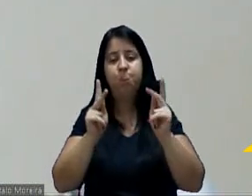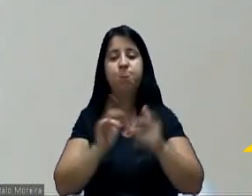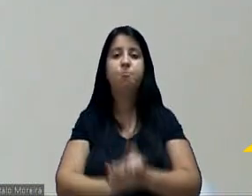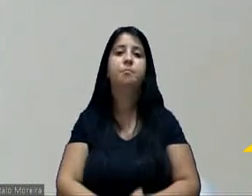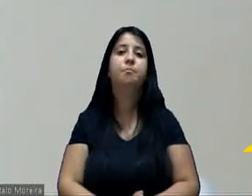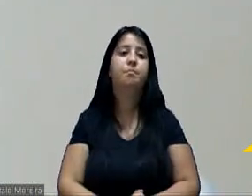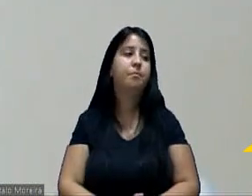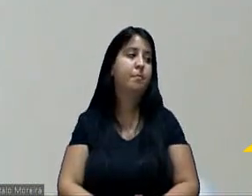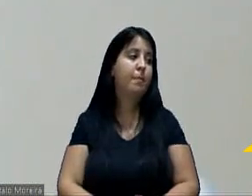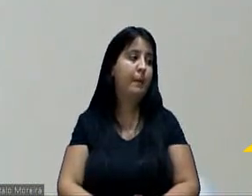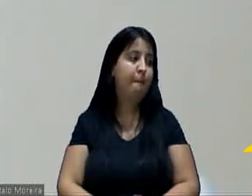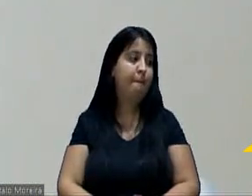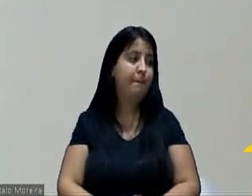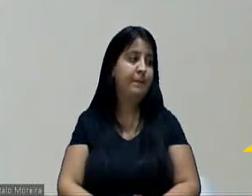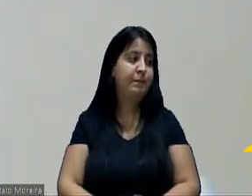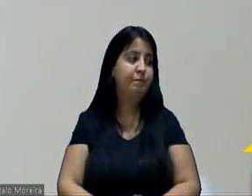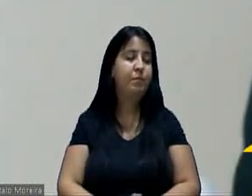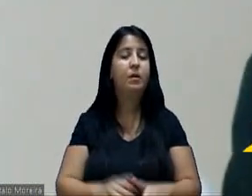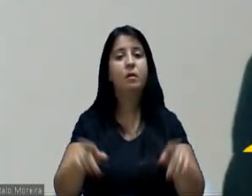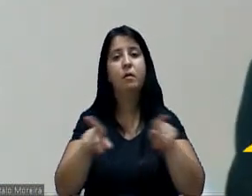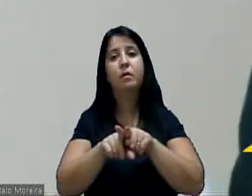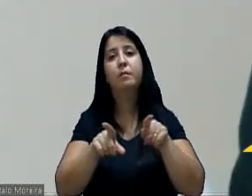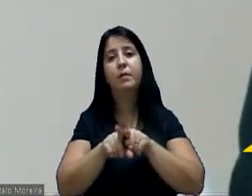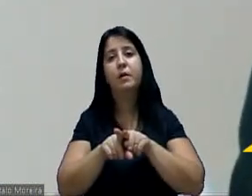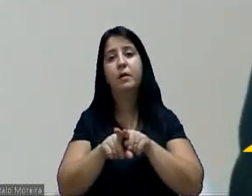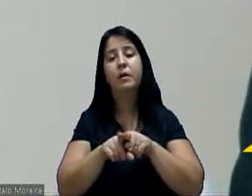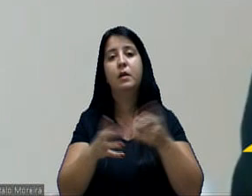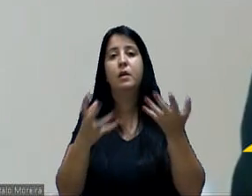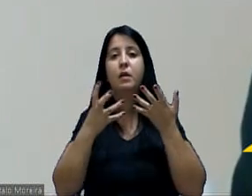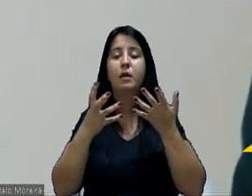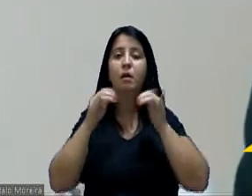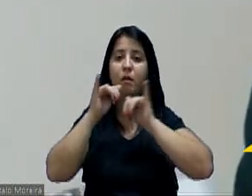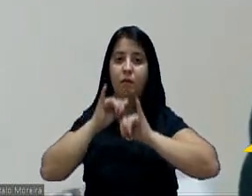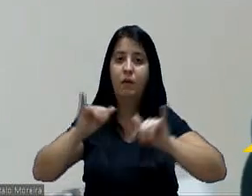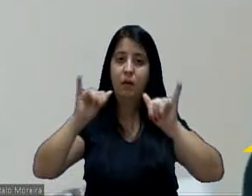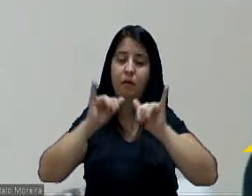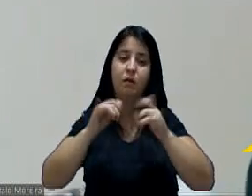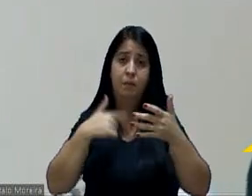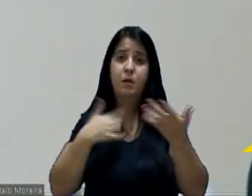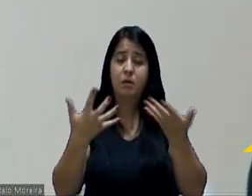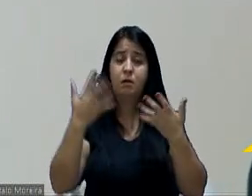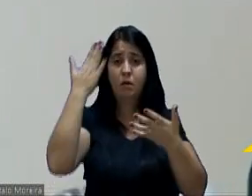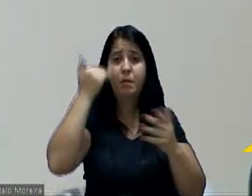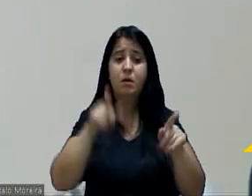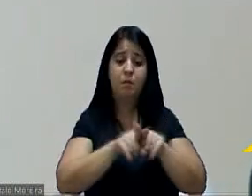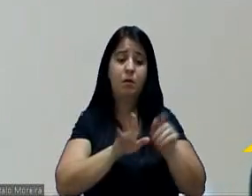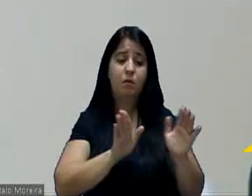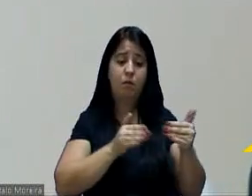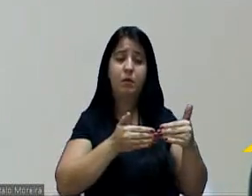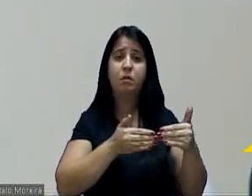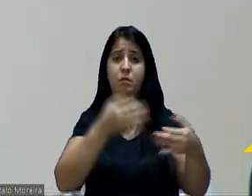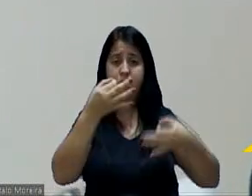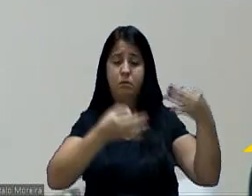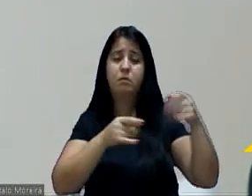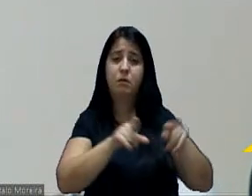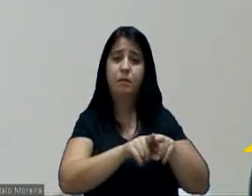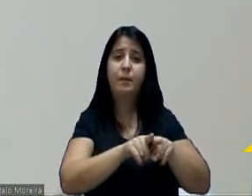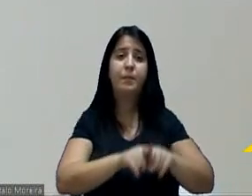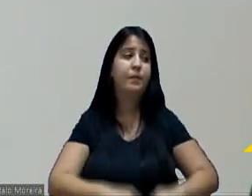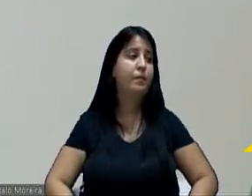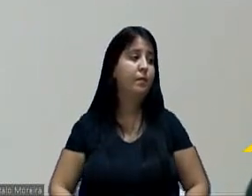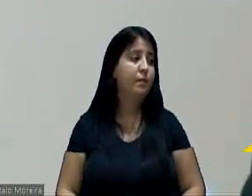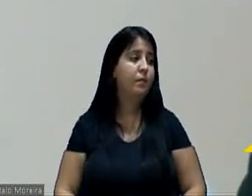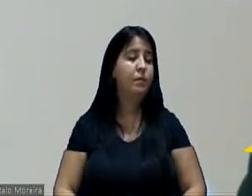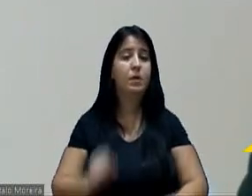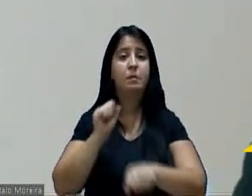né? Aliás, eu gostaria também de ver o parecer da Comissão de Justiça para a gente analisar. Mandou parecer junto? Só um minutinho,